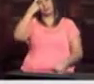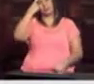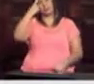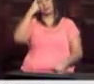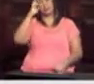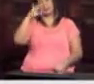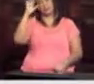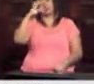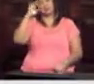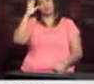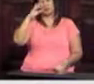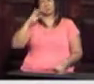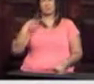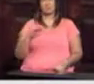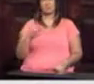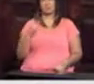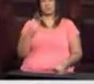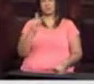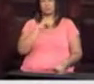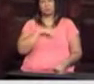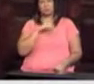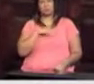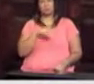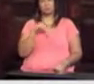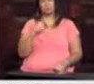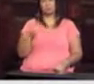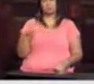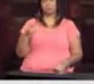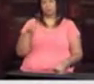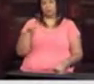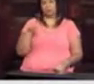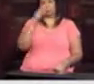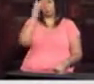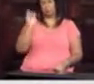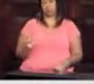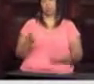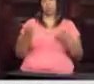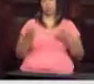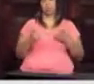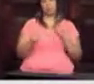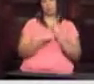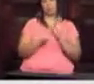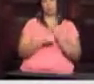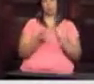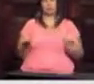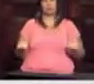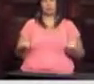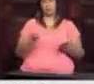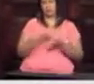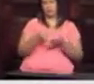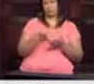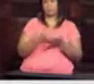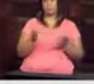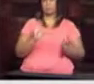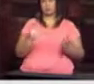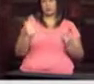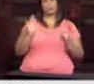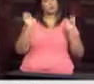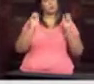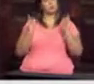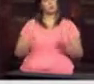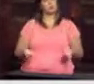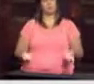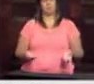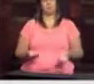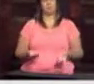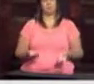o cara quer fumar o baseado dele, o cara quer cheirar o pó dele e esse mesmo quer paz. Então, senhora presidente, eu termino a